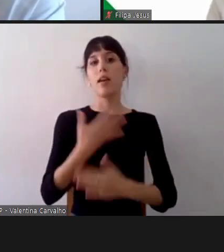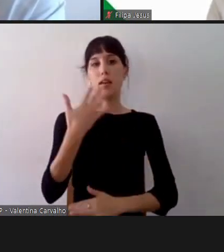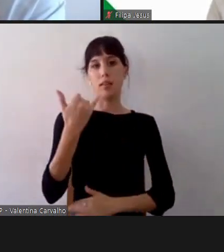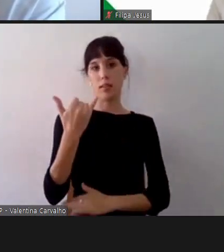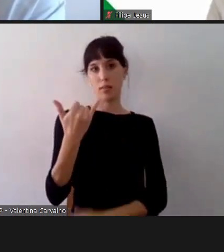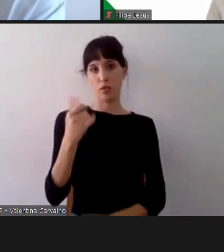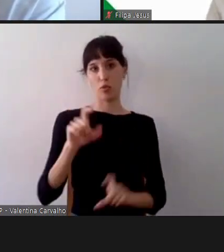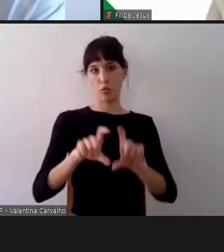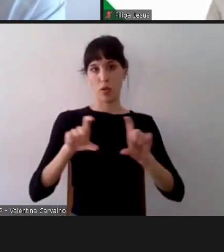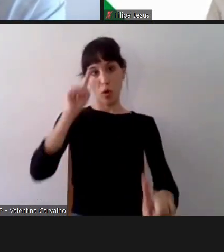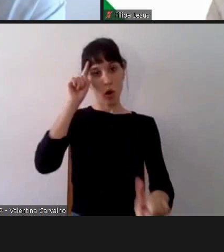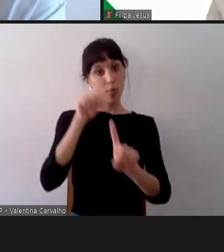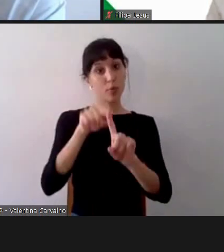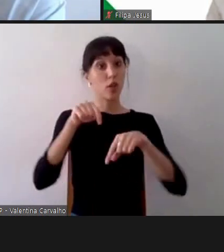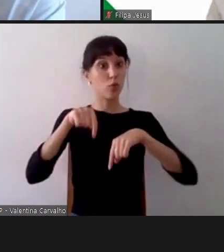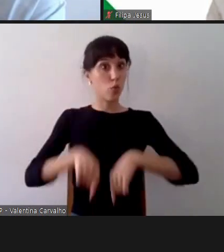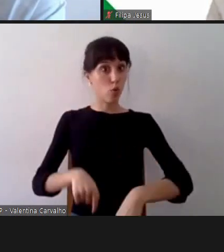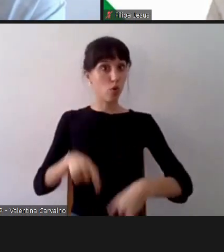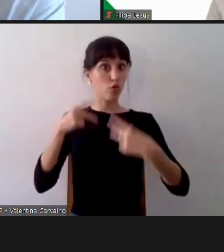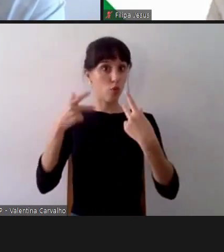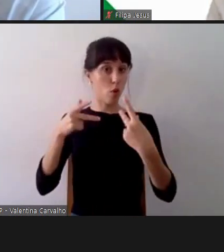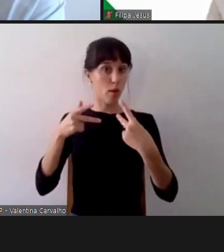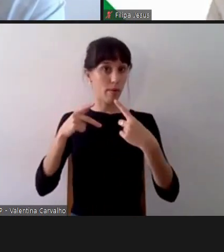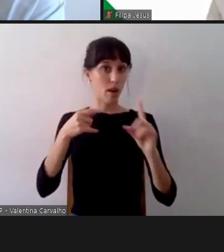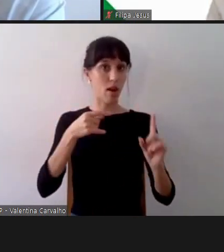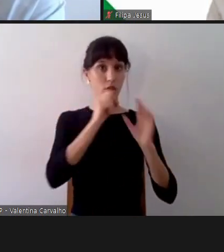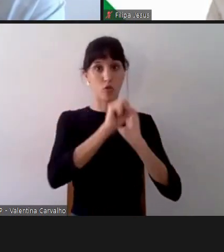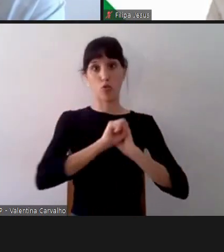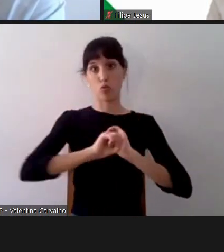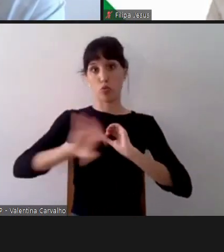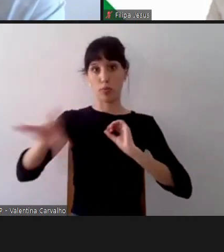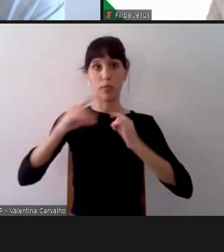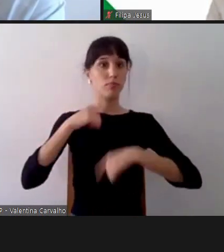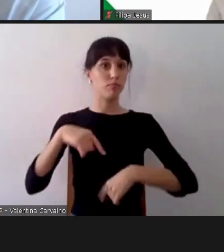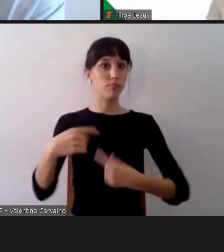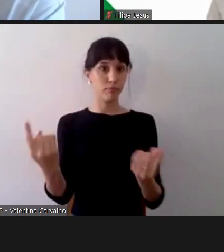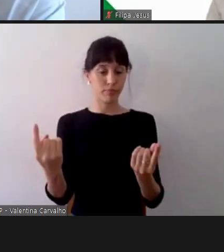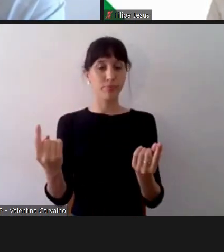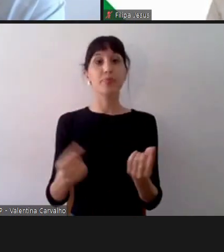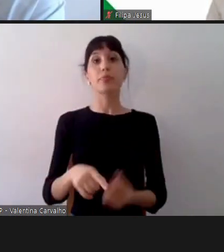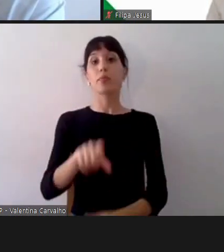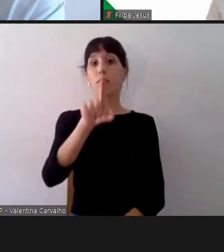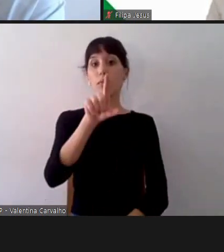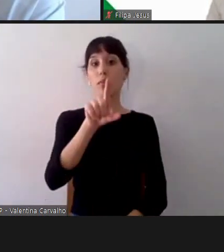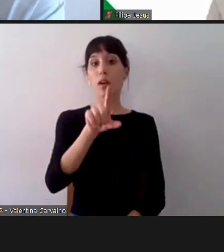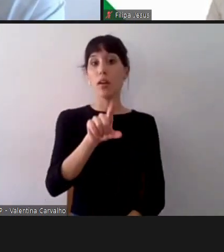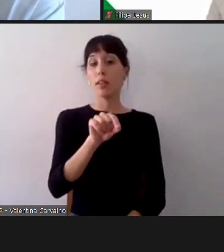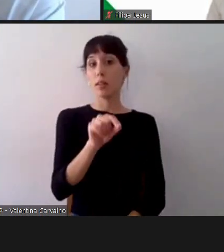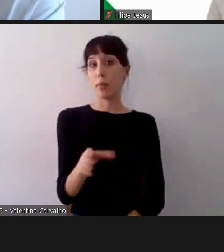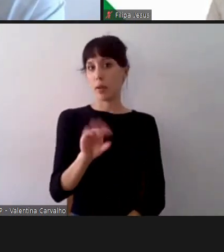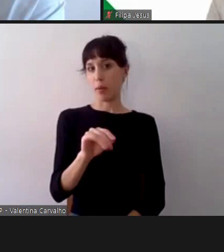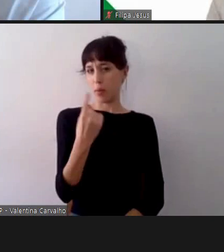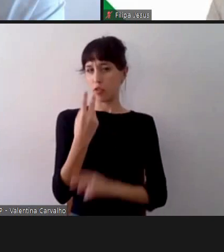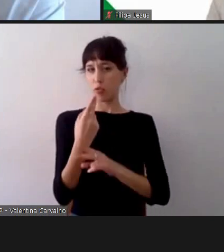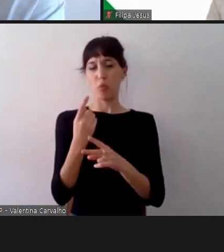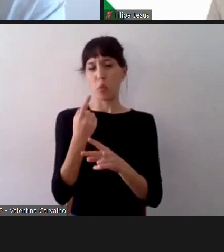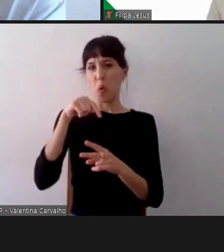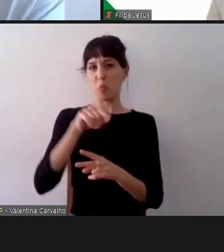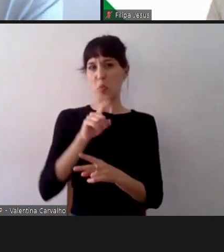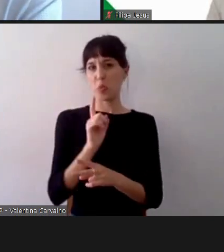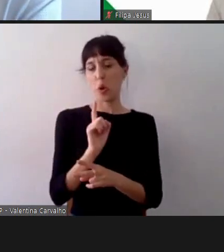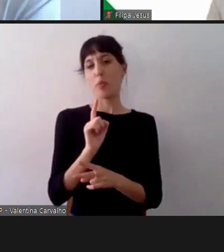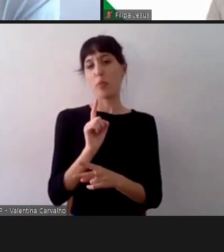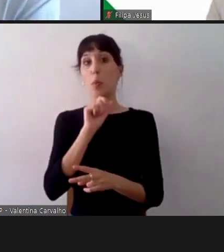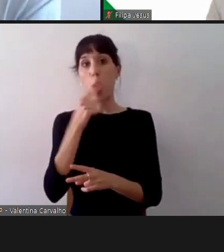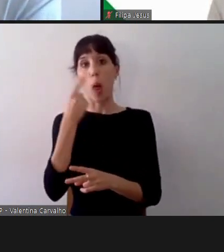deste webinar, e que outras competências e formações não estão aqui neste momento em causa, mas podem sempre